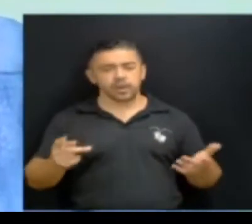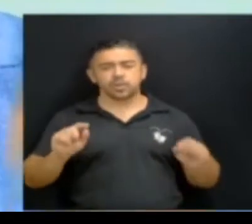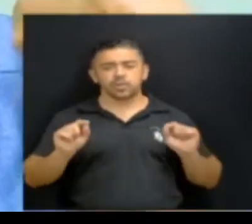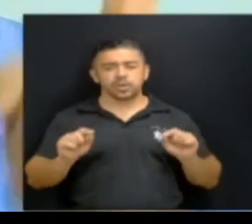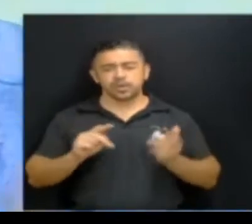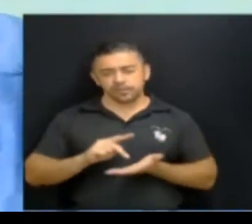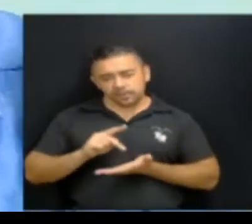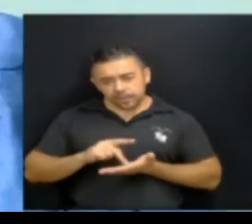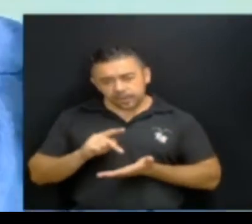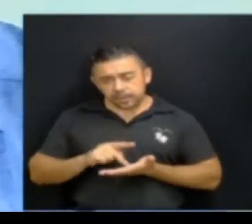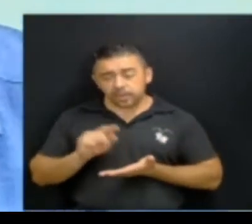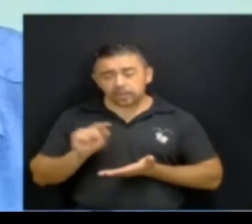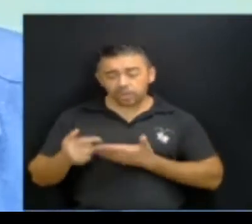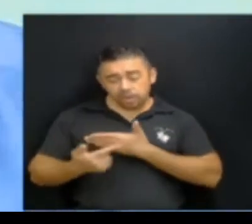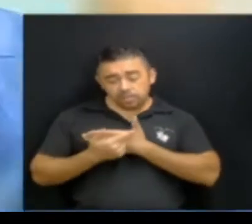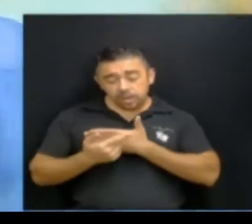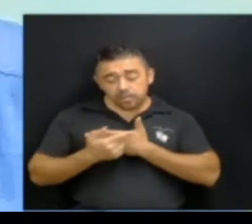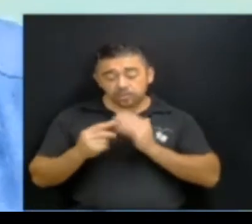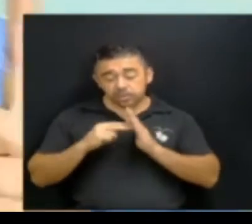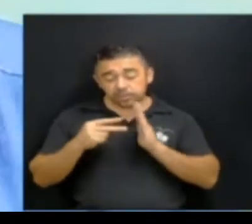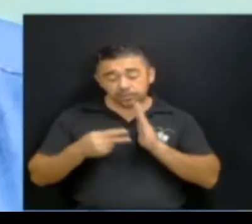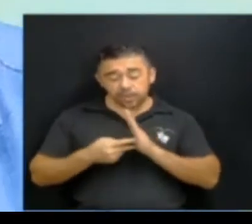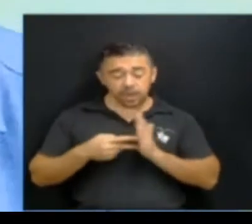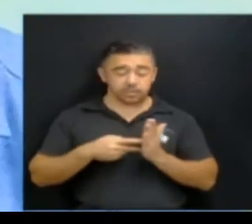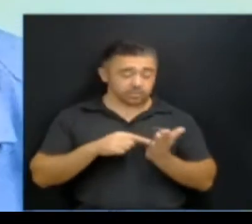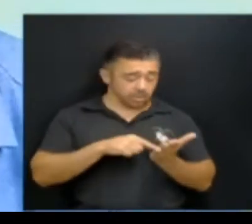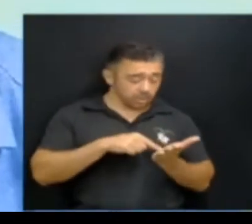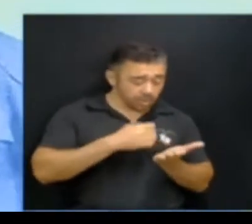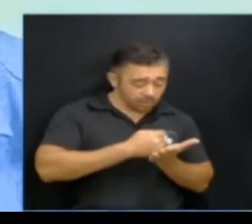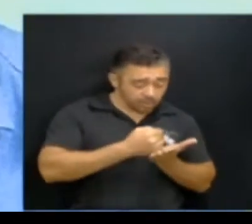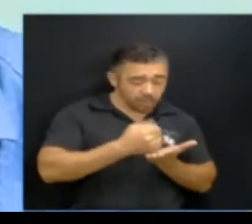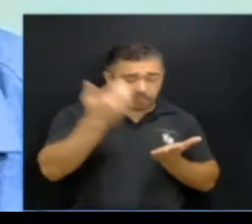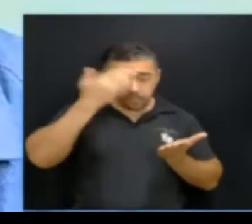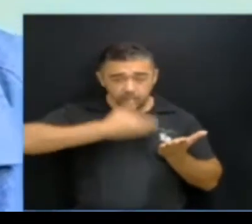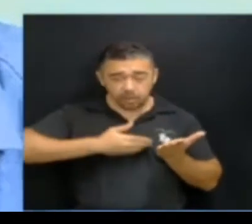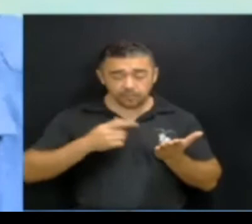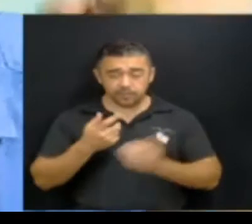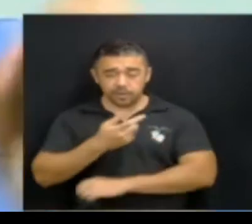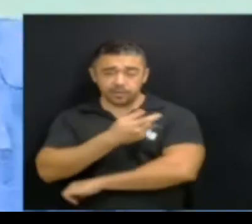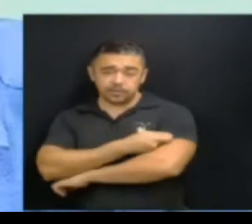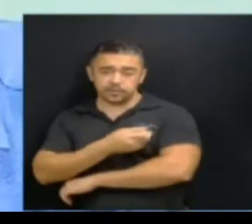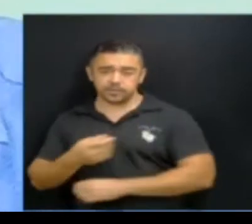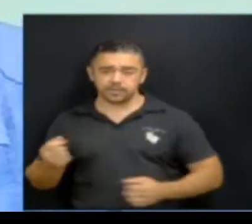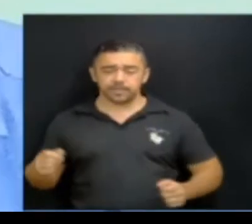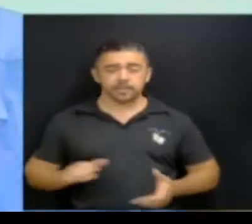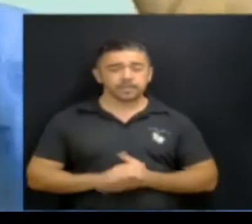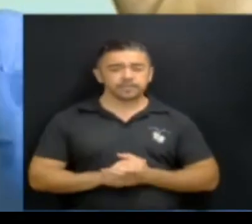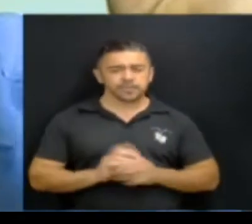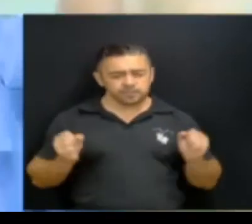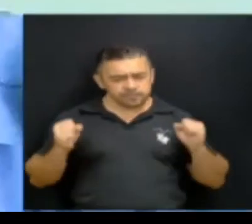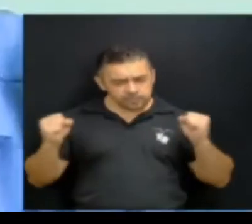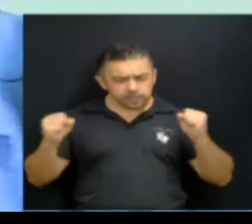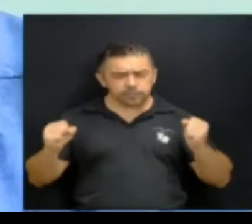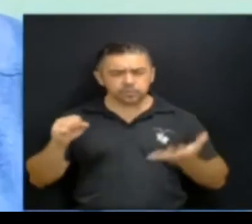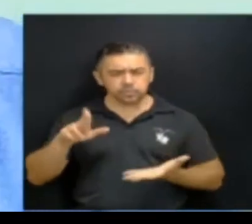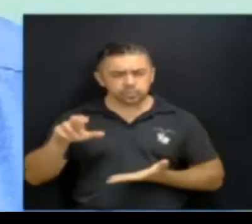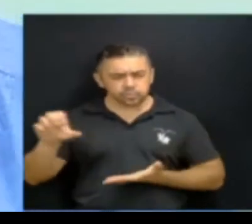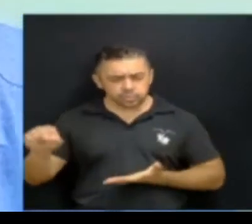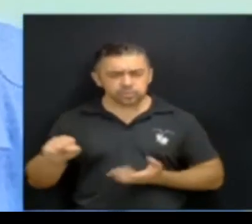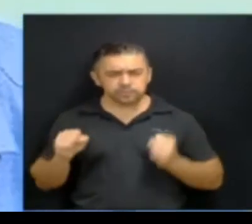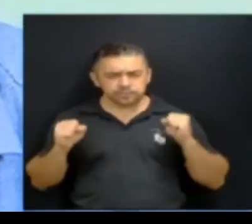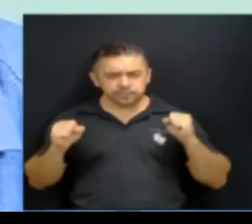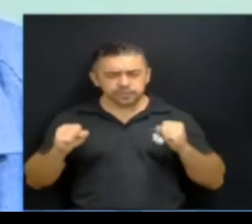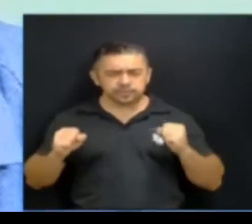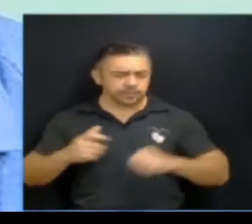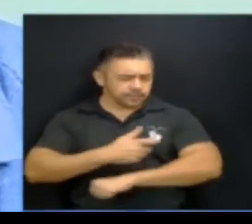real papel do passaporte sanitário ou do comprovante de vacinação. Viva o SUS, viva a vacina, viva a